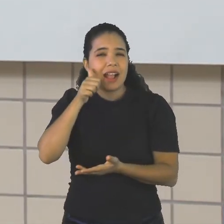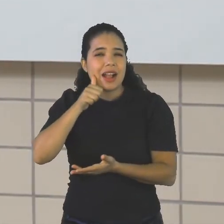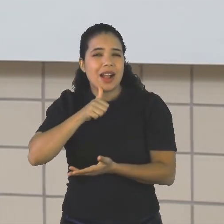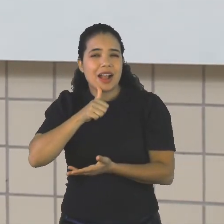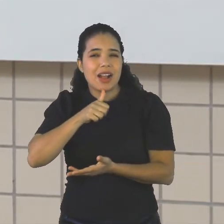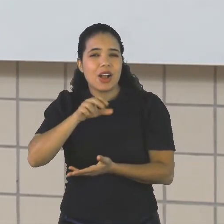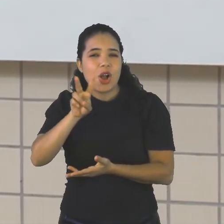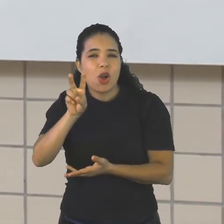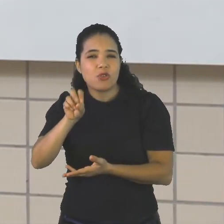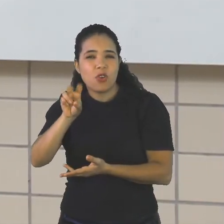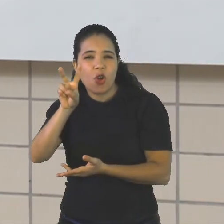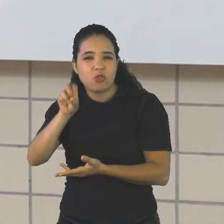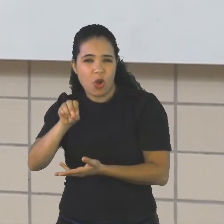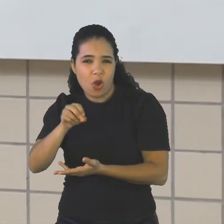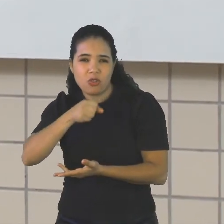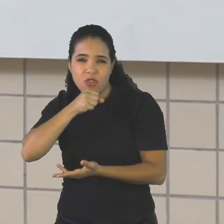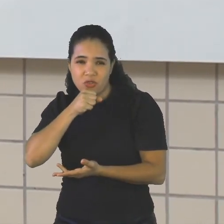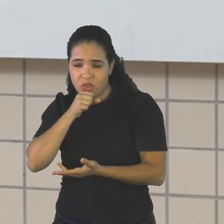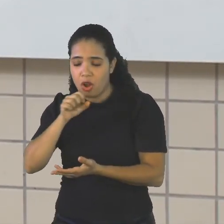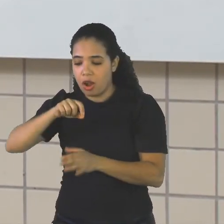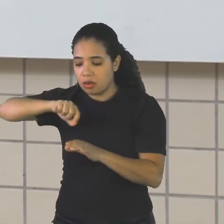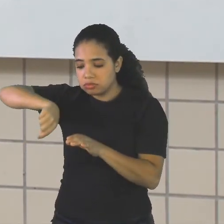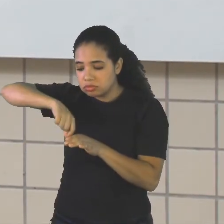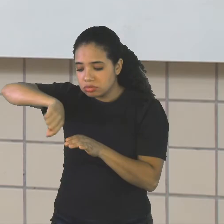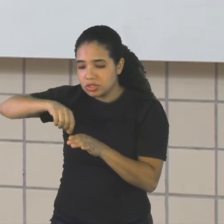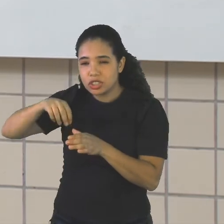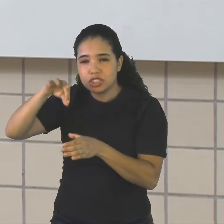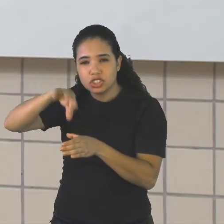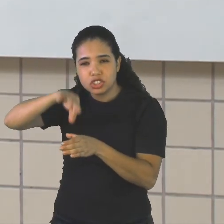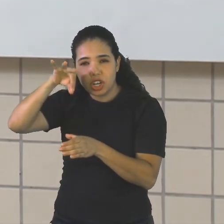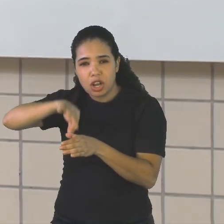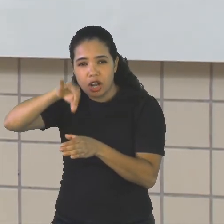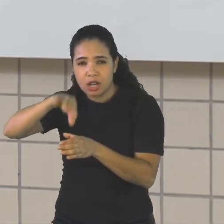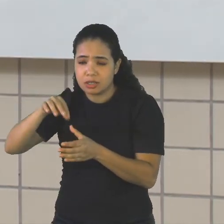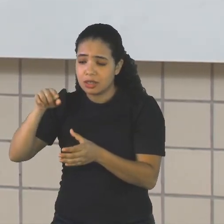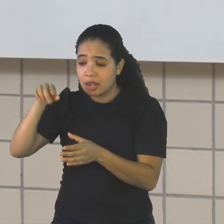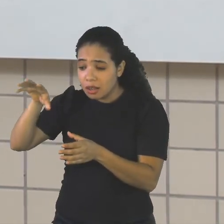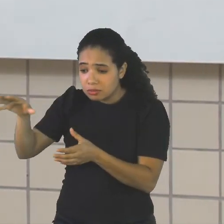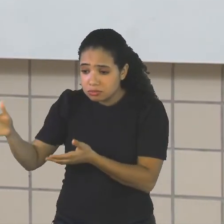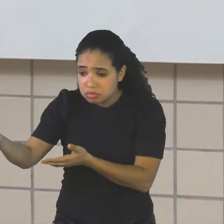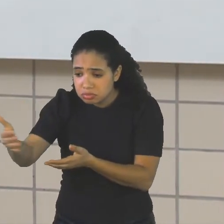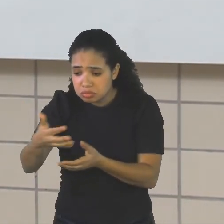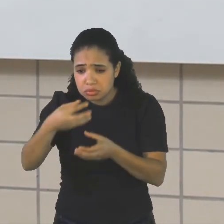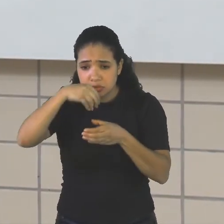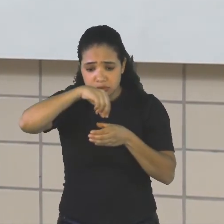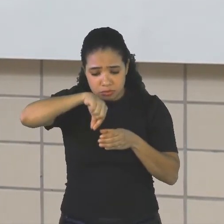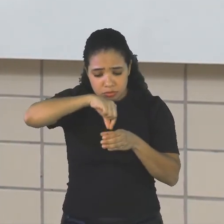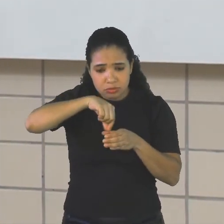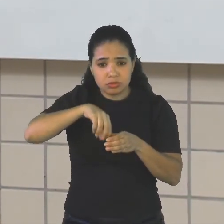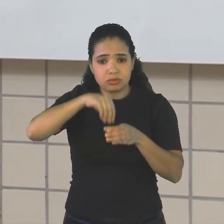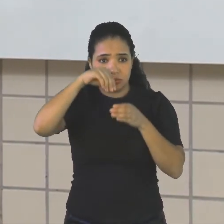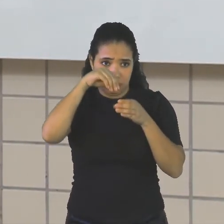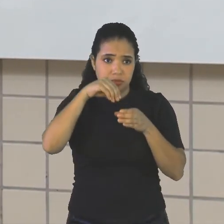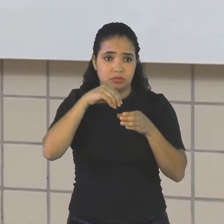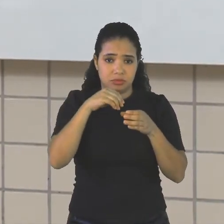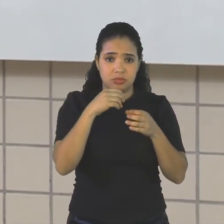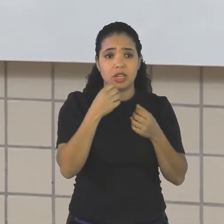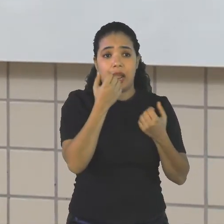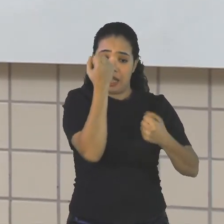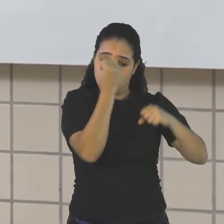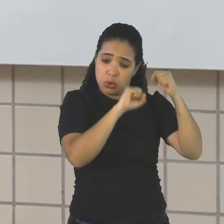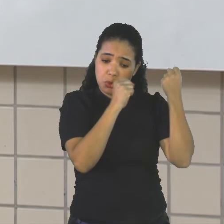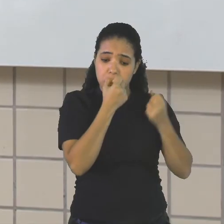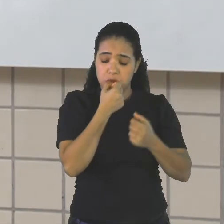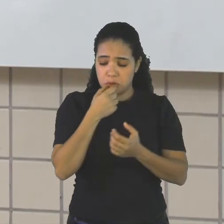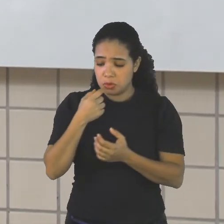aquilo ali, ele pode passar sua dor de barriga, só que também uma indústria farmacêutica pode ir lá, pegar aquela plantinha do quintal da sua avó,